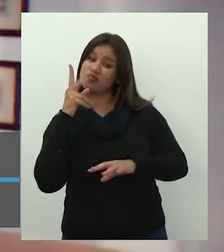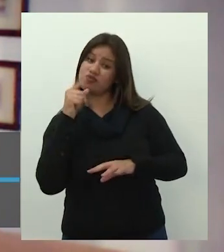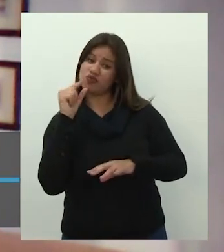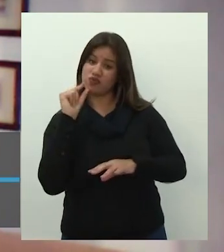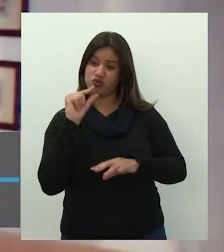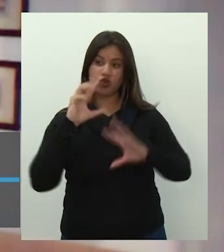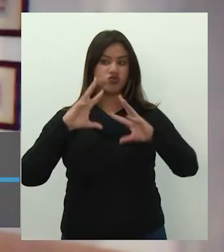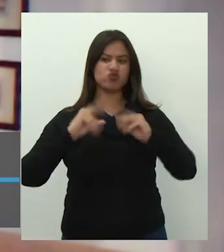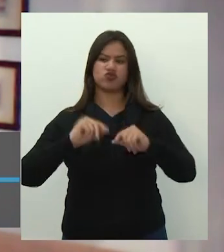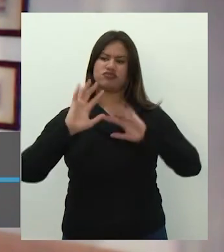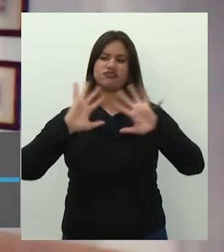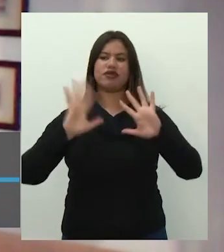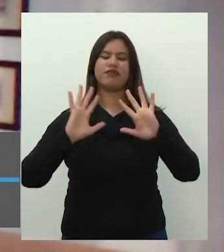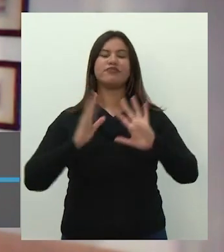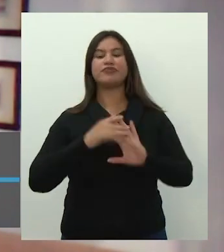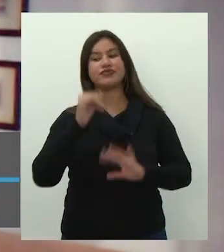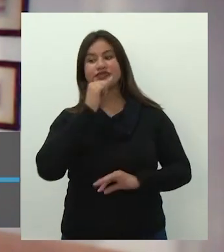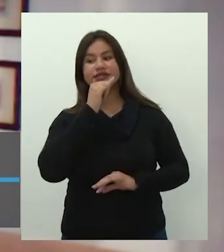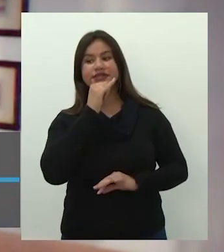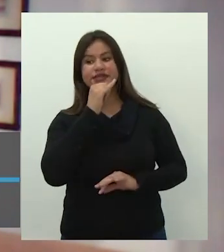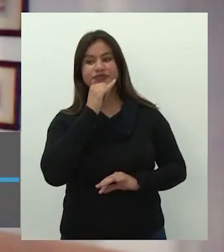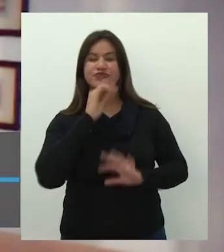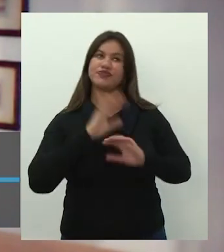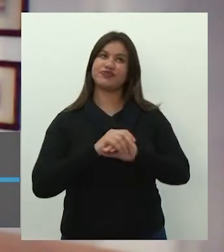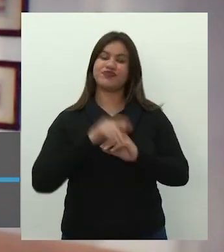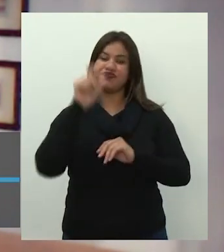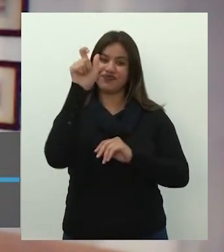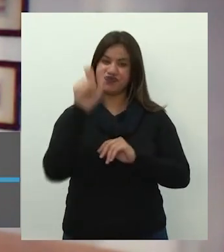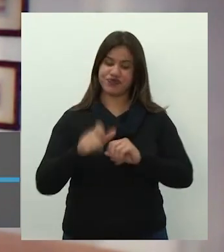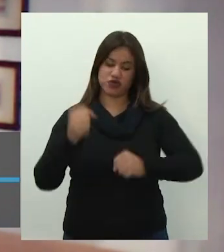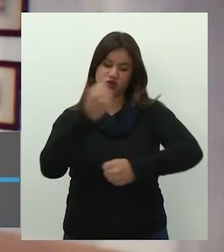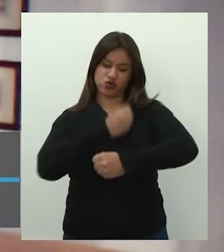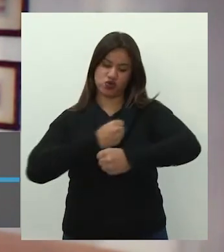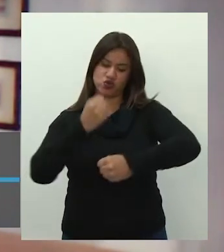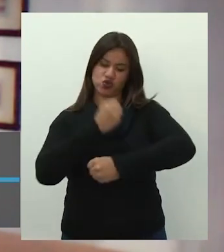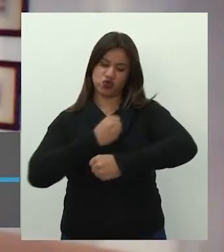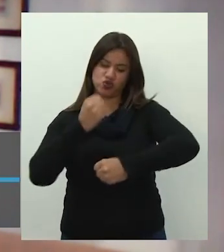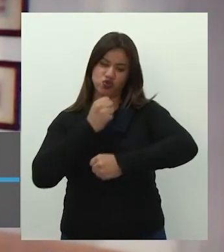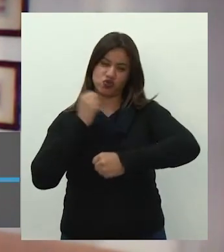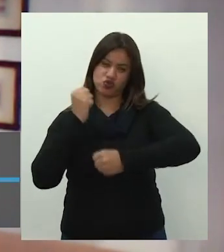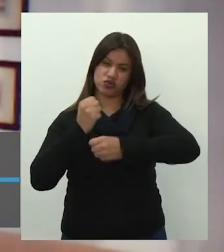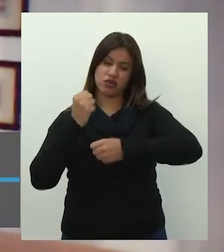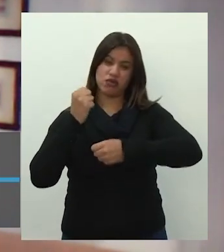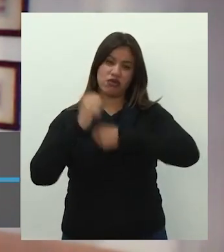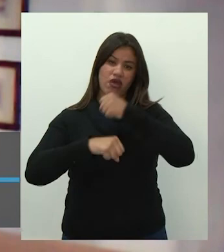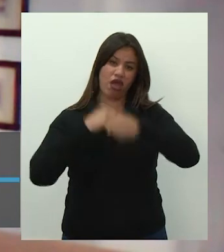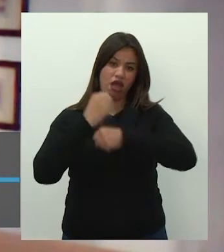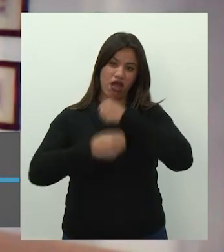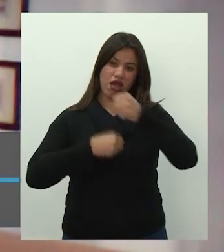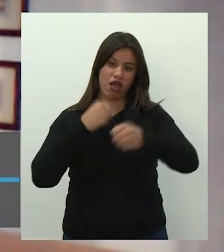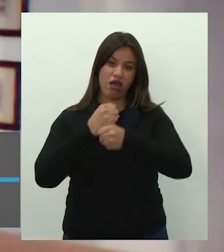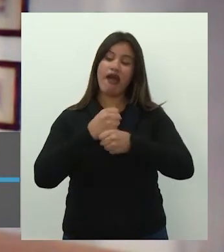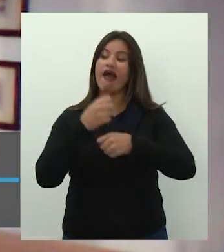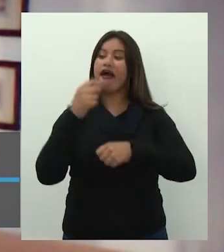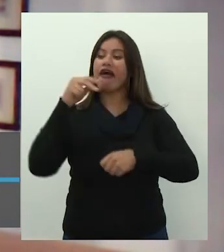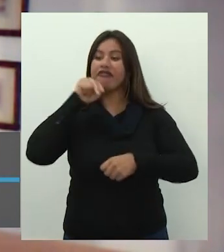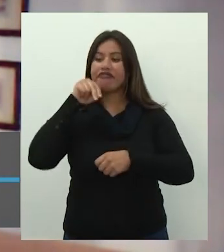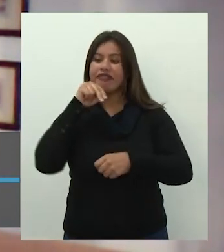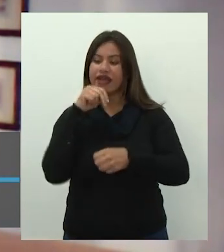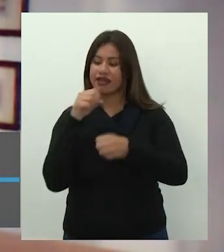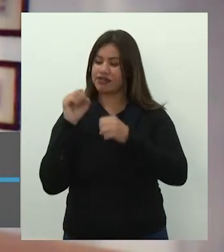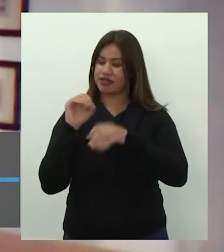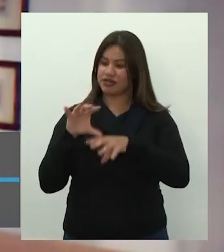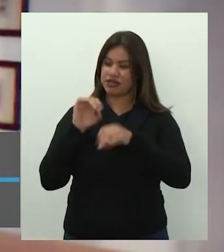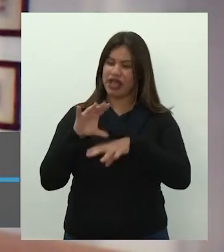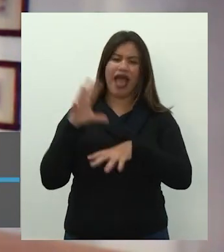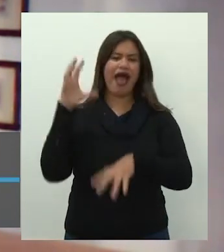para tudo. Por exemplo, uma pessoa que cozinhou a vida inteira, se a neta vier querer ensinar uma receita, ela vai